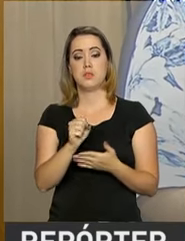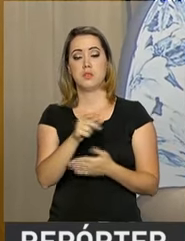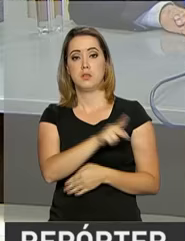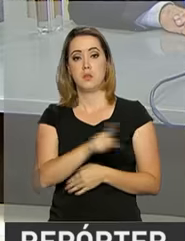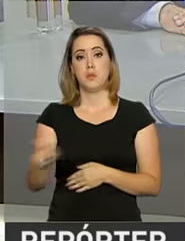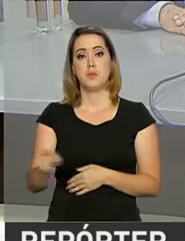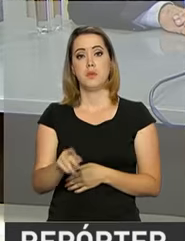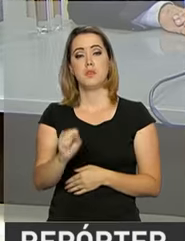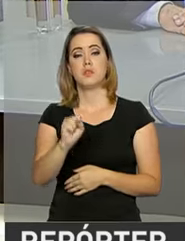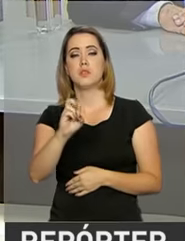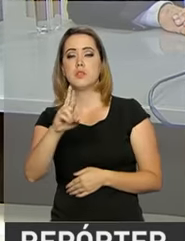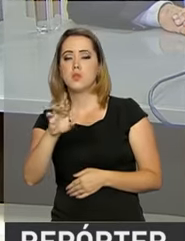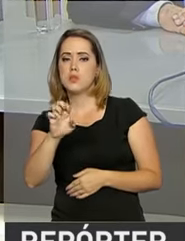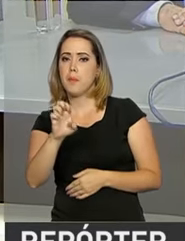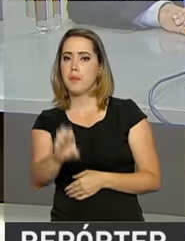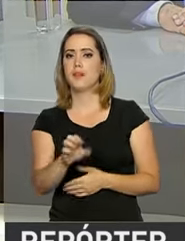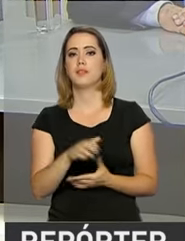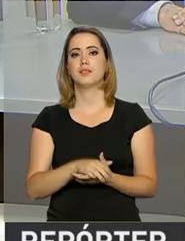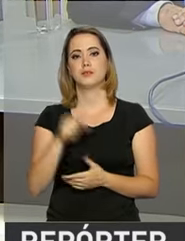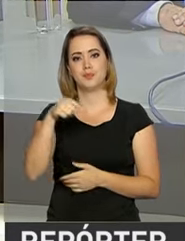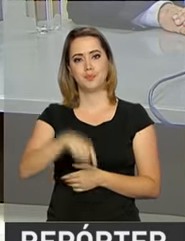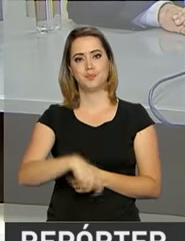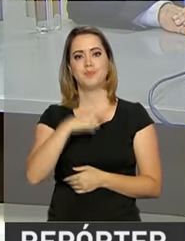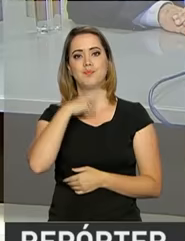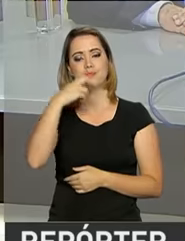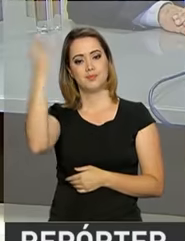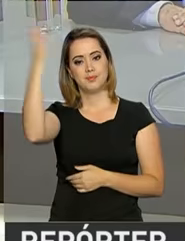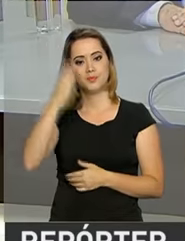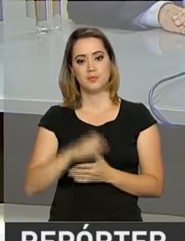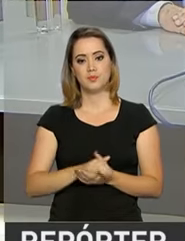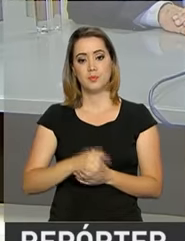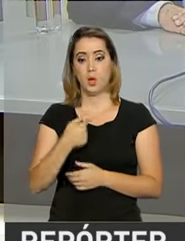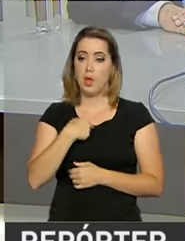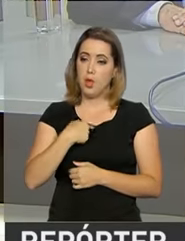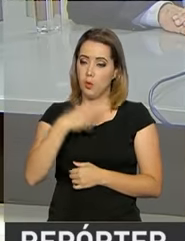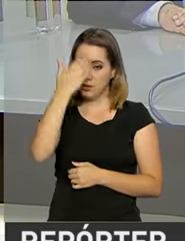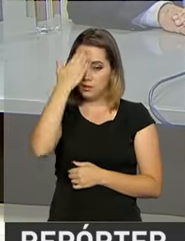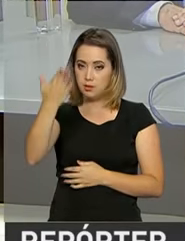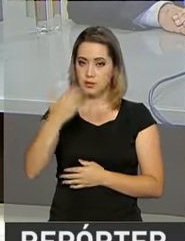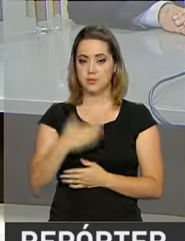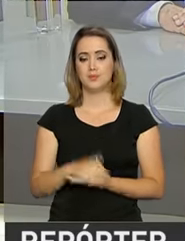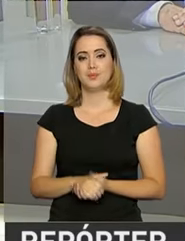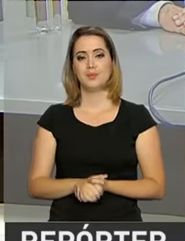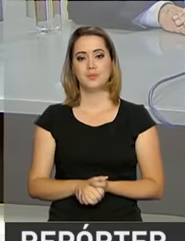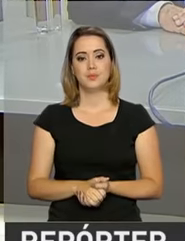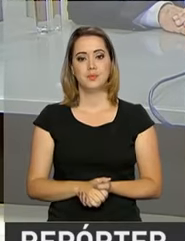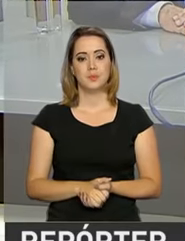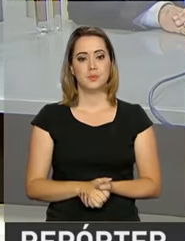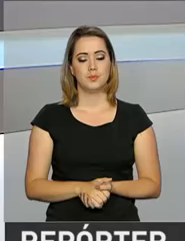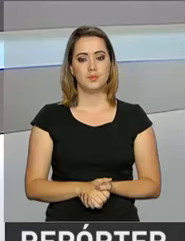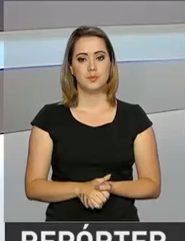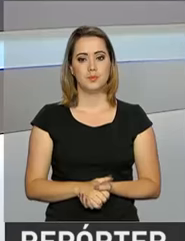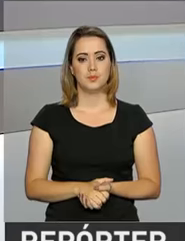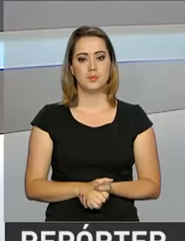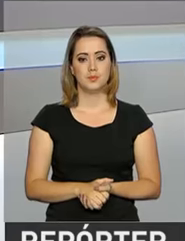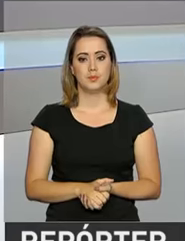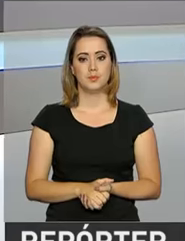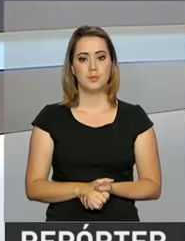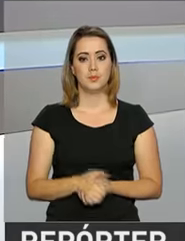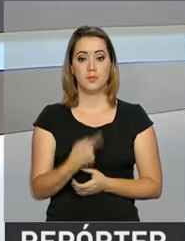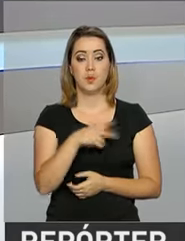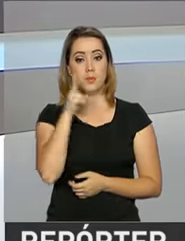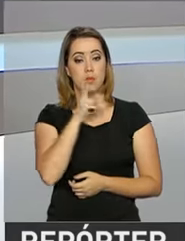Guilherme afif Domingos aqui no estúdio da Voz do Brasil muito obrigada Eu quem agradeço muito obrigado